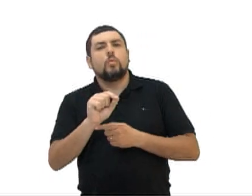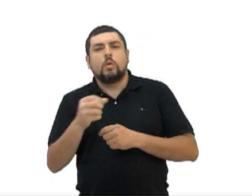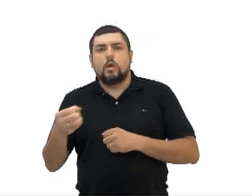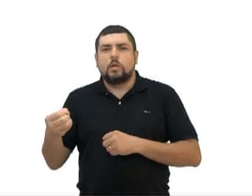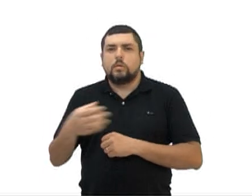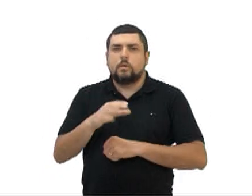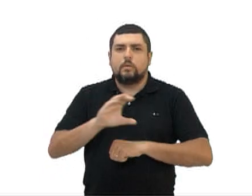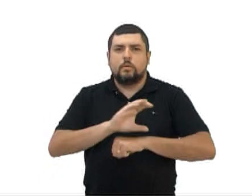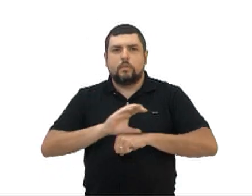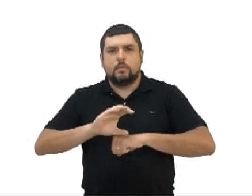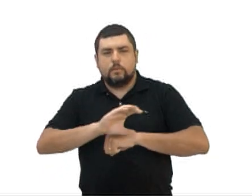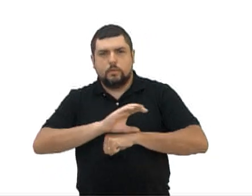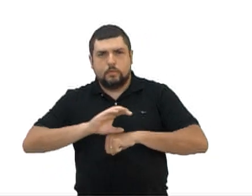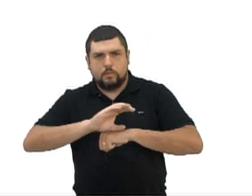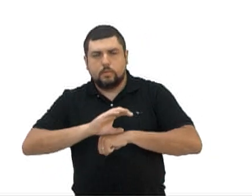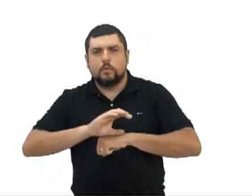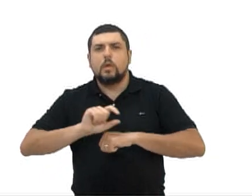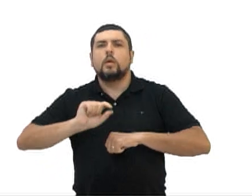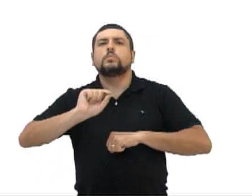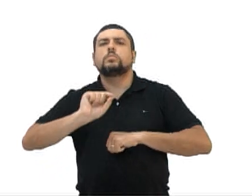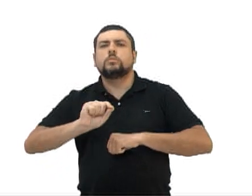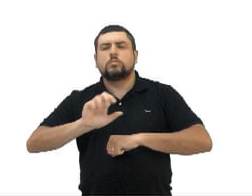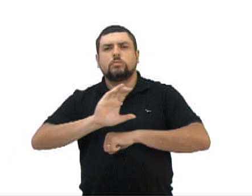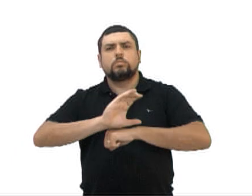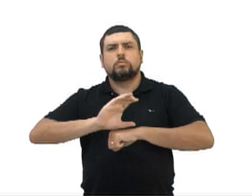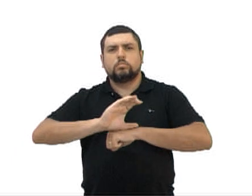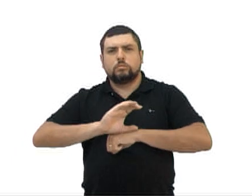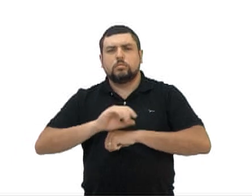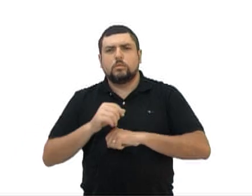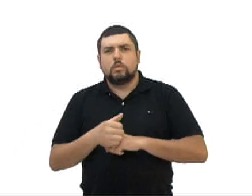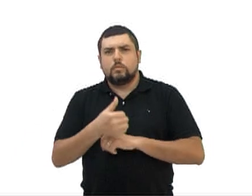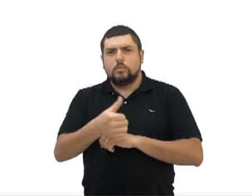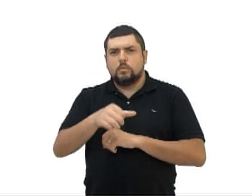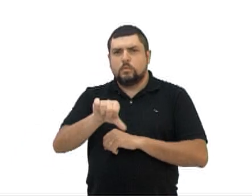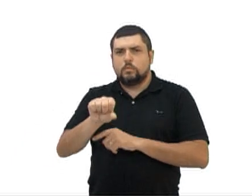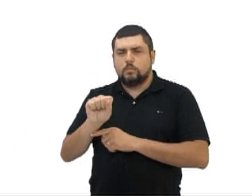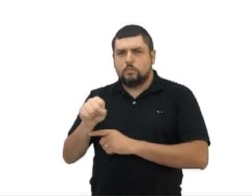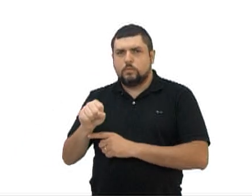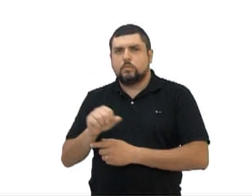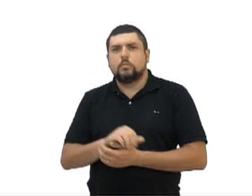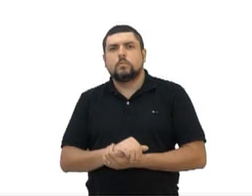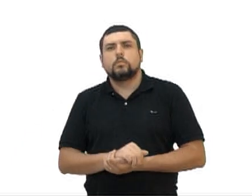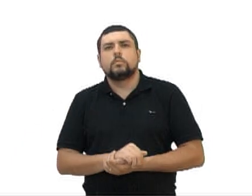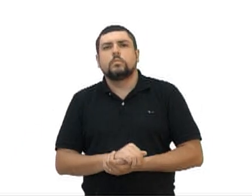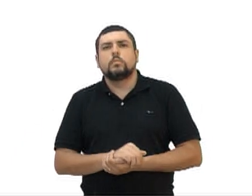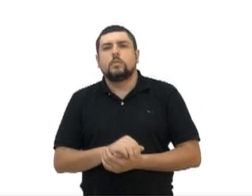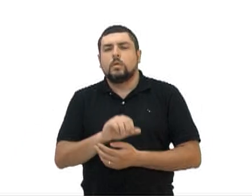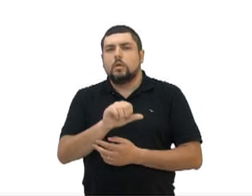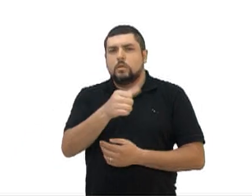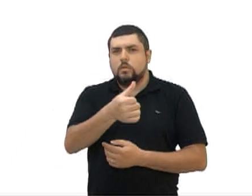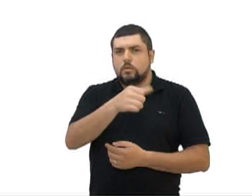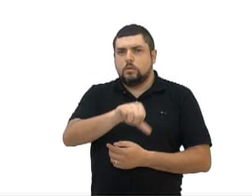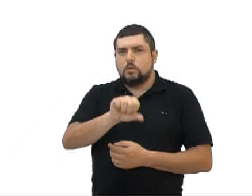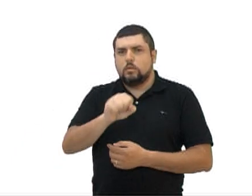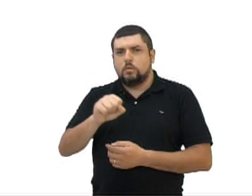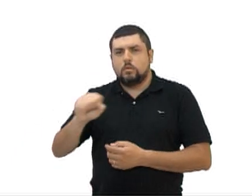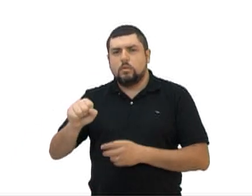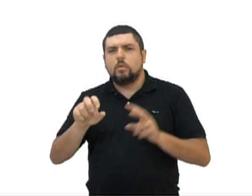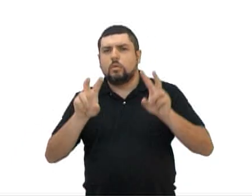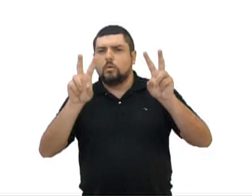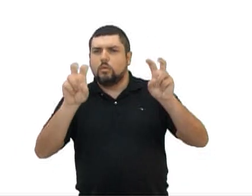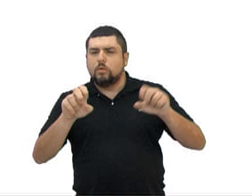uma nova Constituição, que é a Constituição de 1988, chamada Constituição Cidadã.